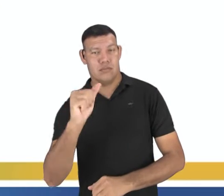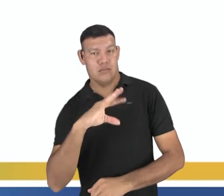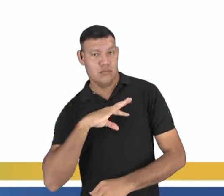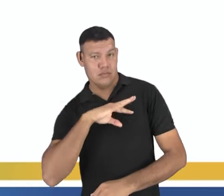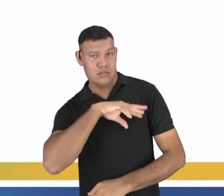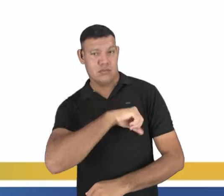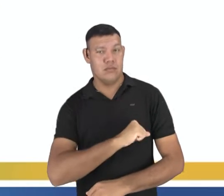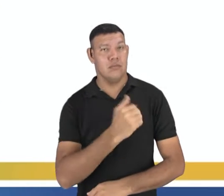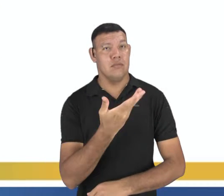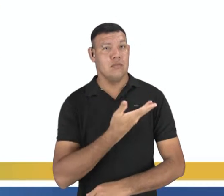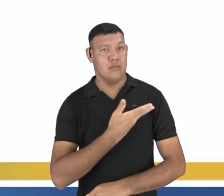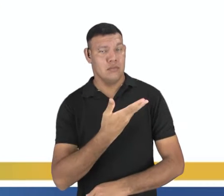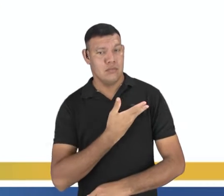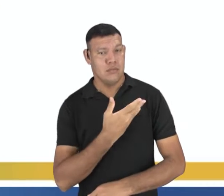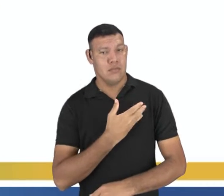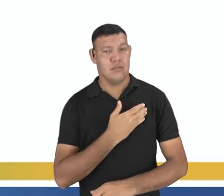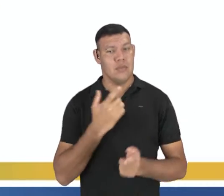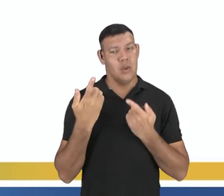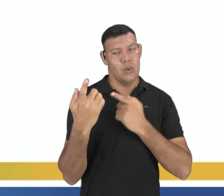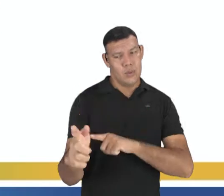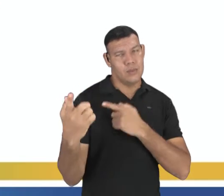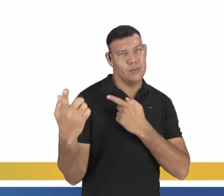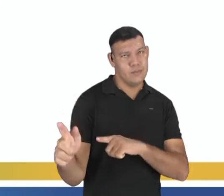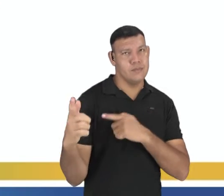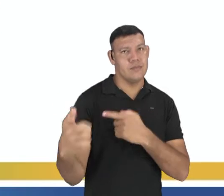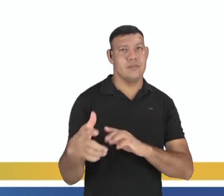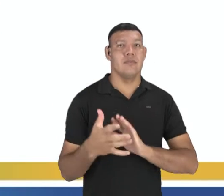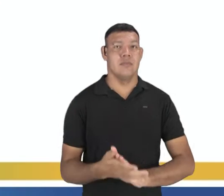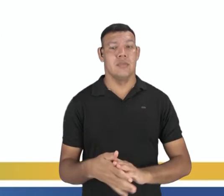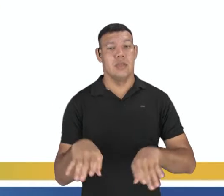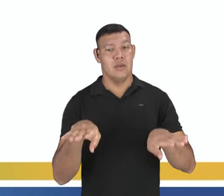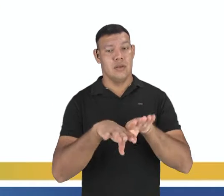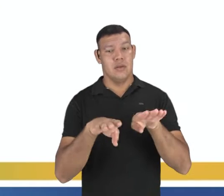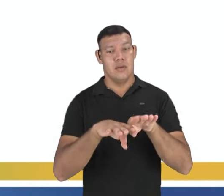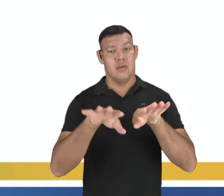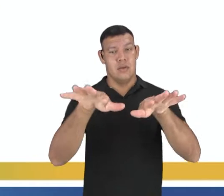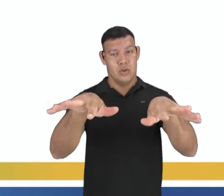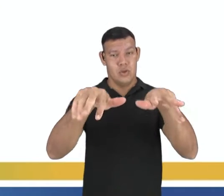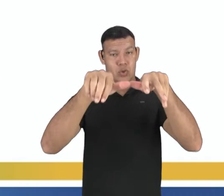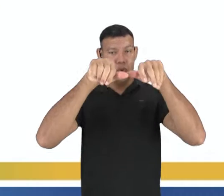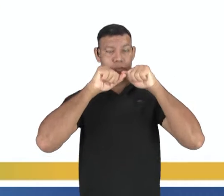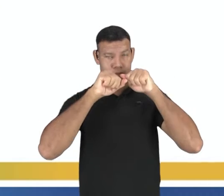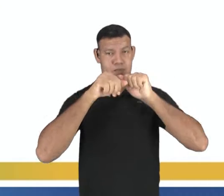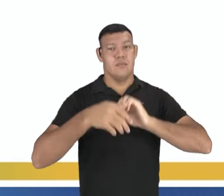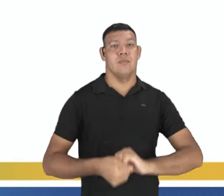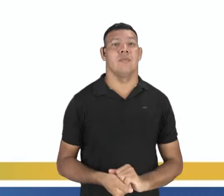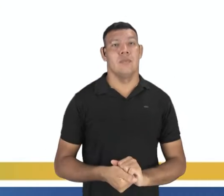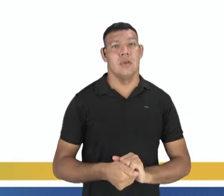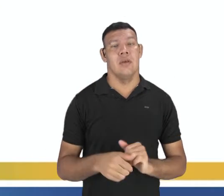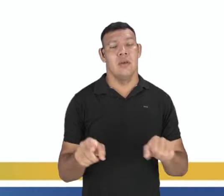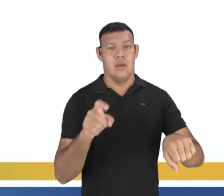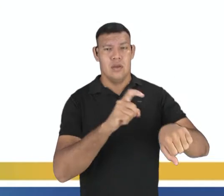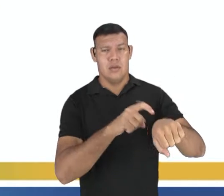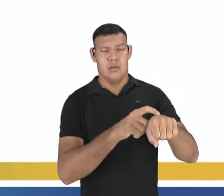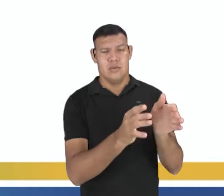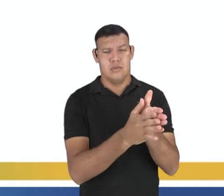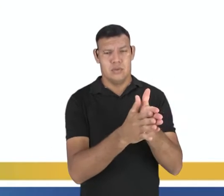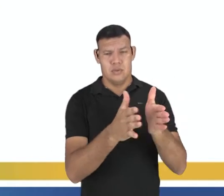amigo, de escárnio e de maldizer. Qual era o contexto histórico? A Idade Média foi um período histórico que durou